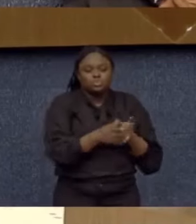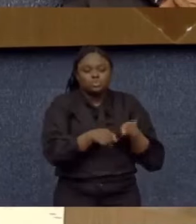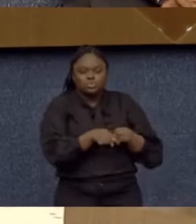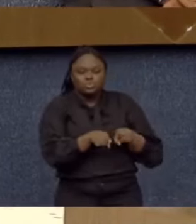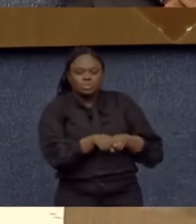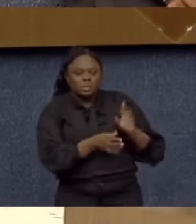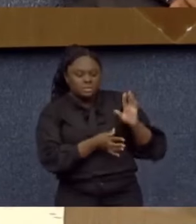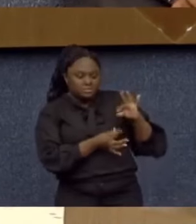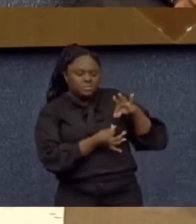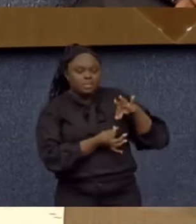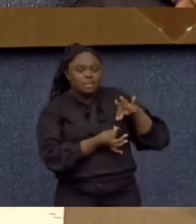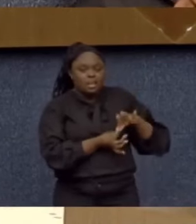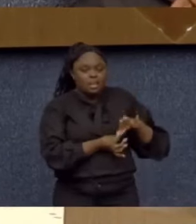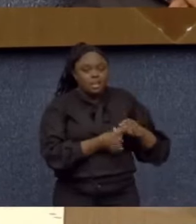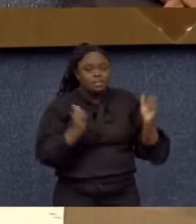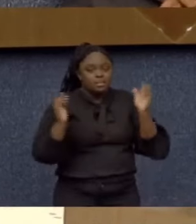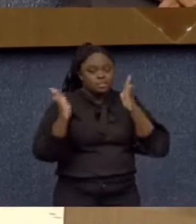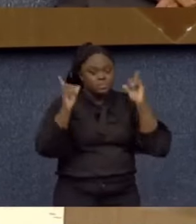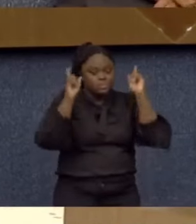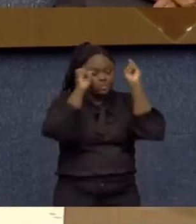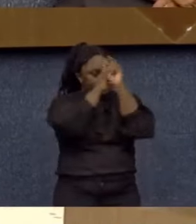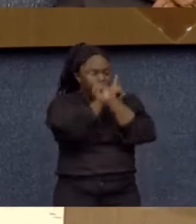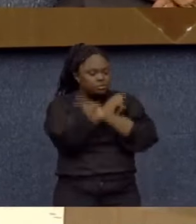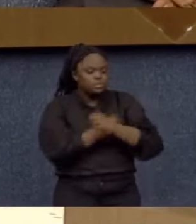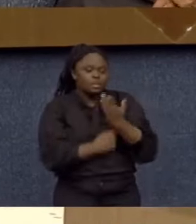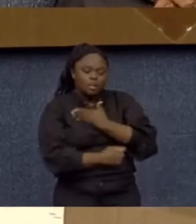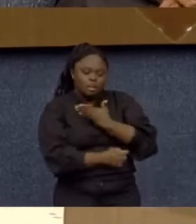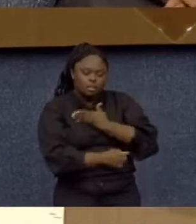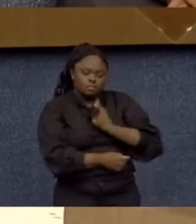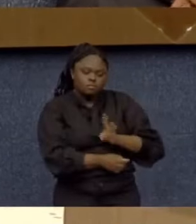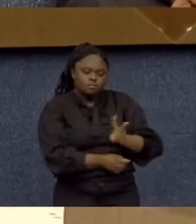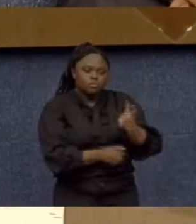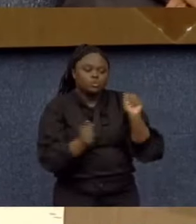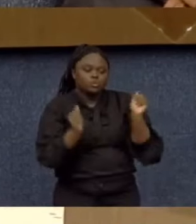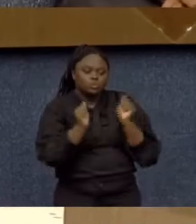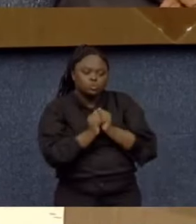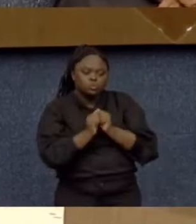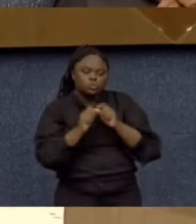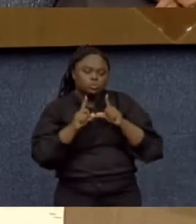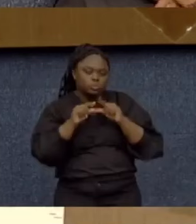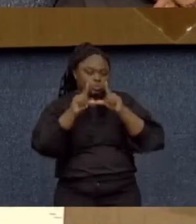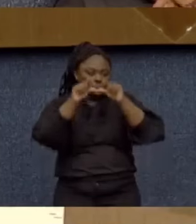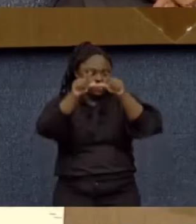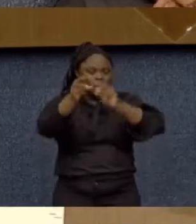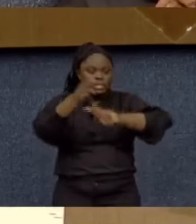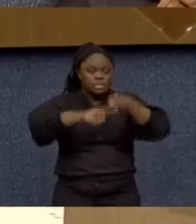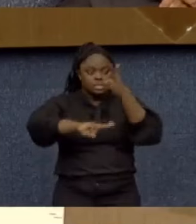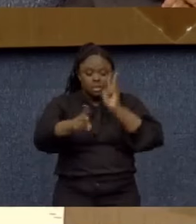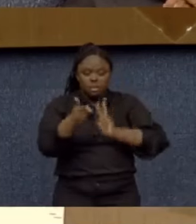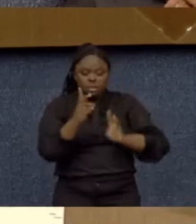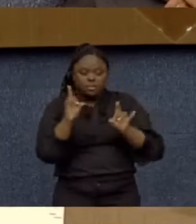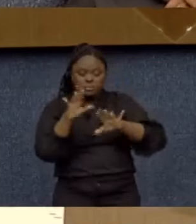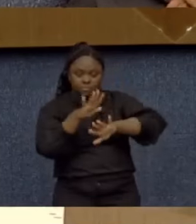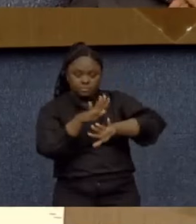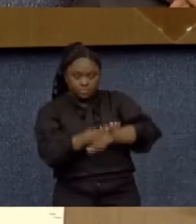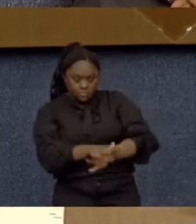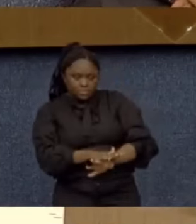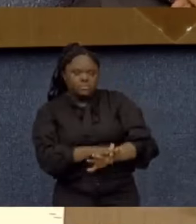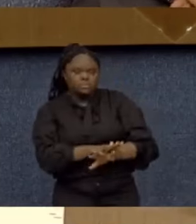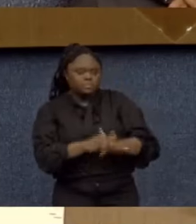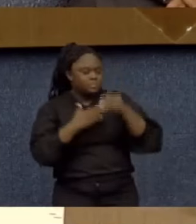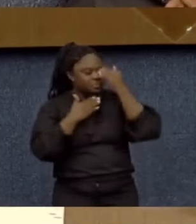espiritualista, amiga dos momentos difíceis, companheira de viagem, sempre pronta, sem medir